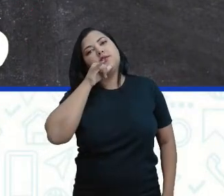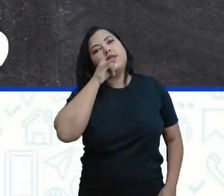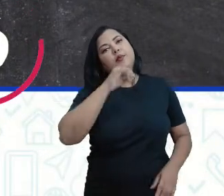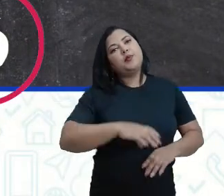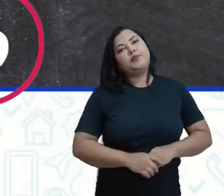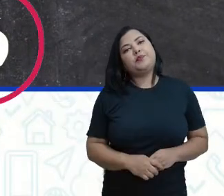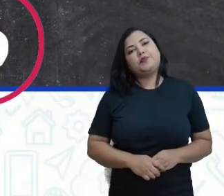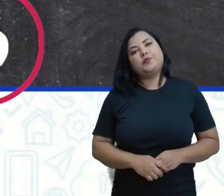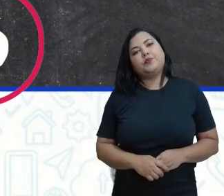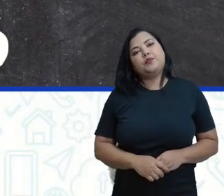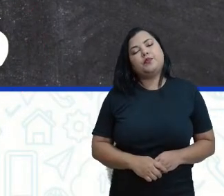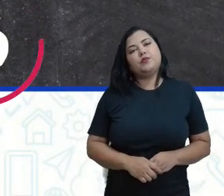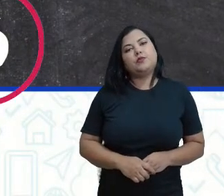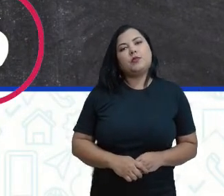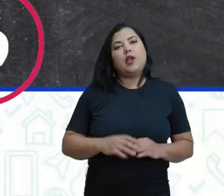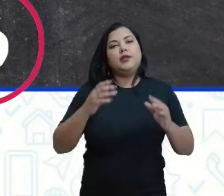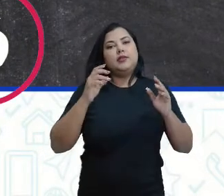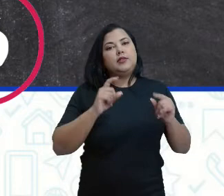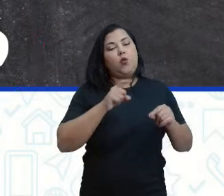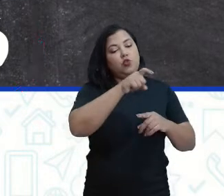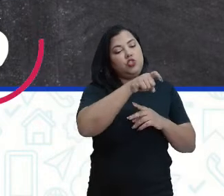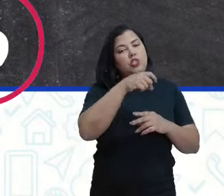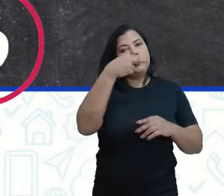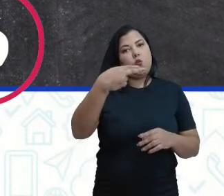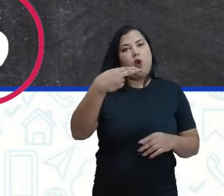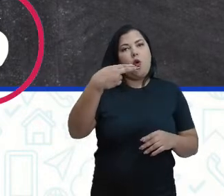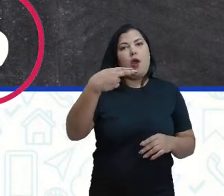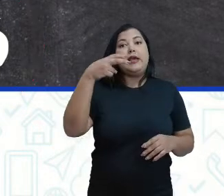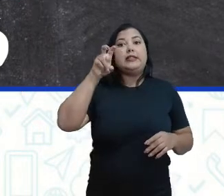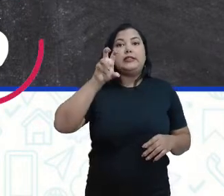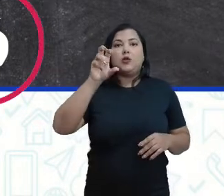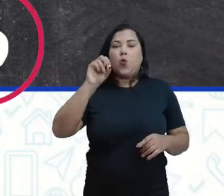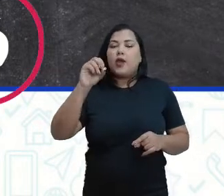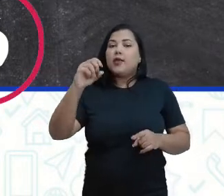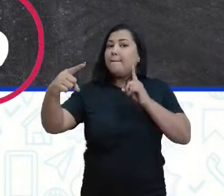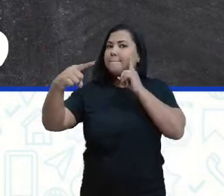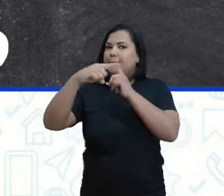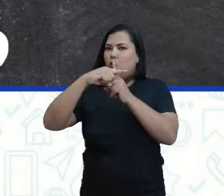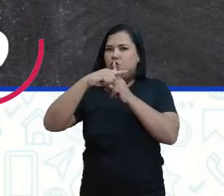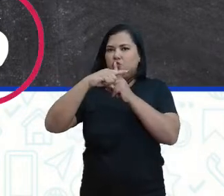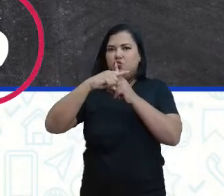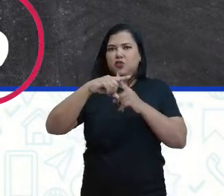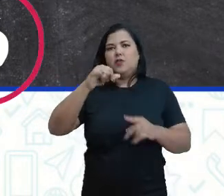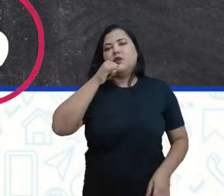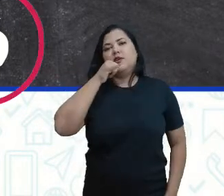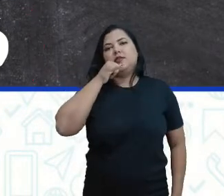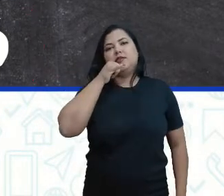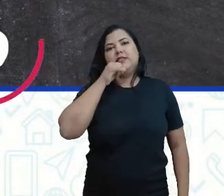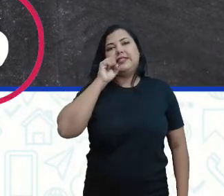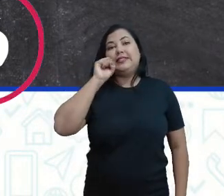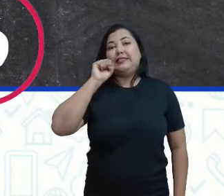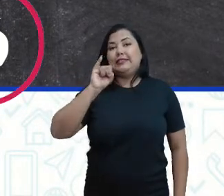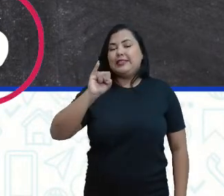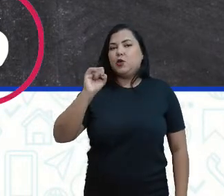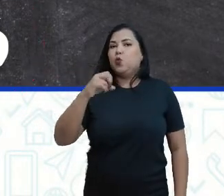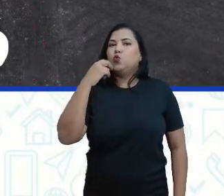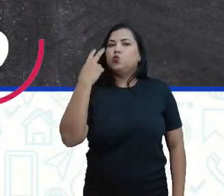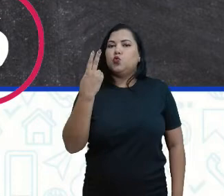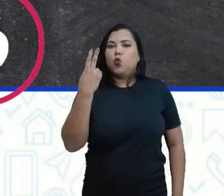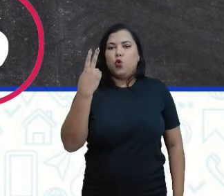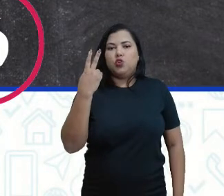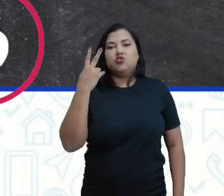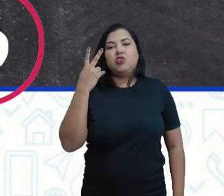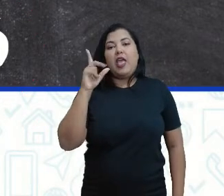menos 50, ele passa para o outro lado sendo 50 positivo, né? E depois, se eu tenho o 2 que está